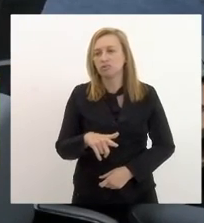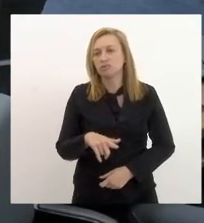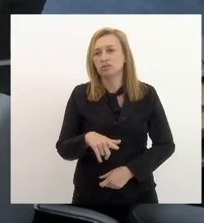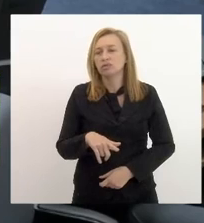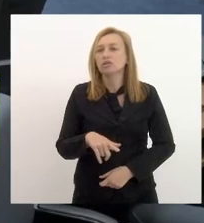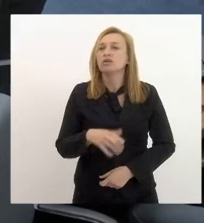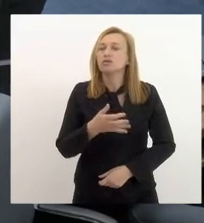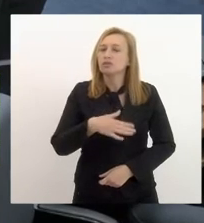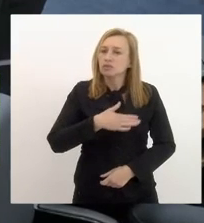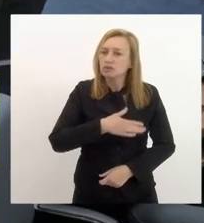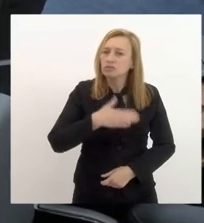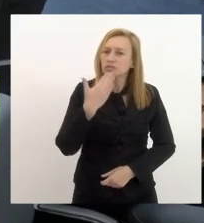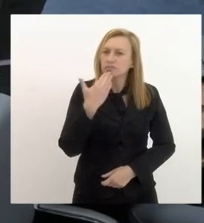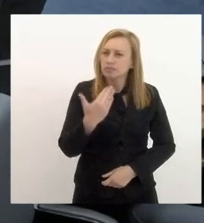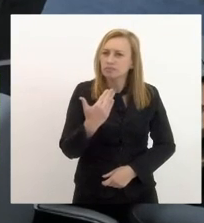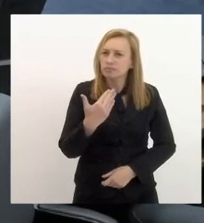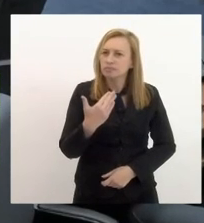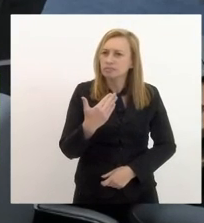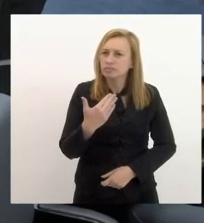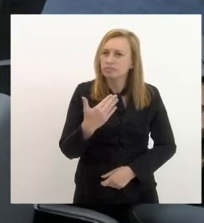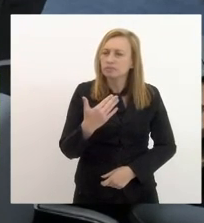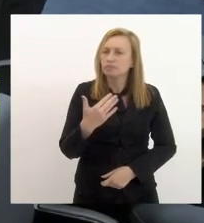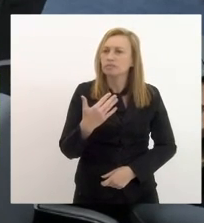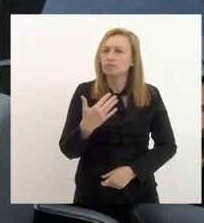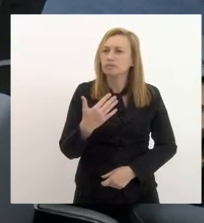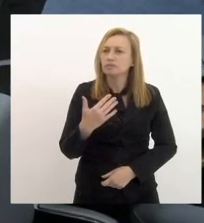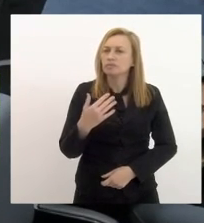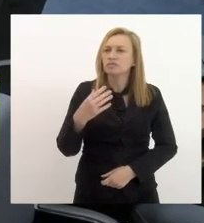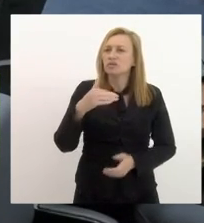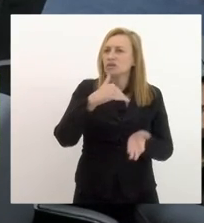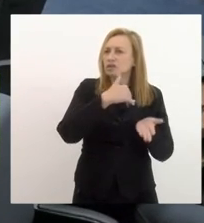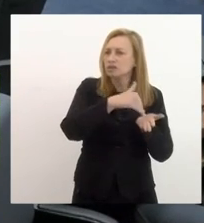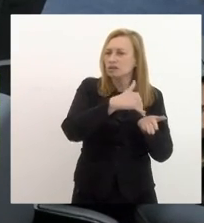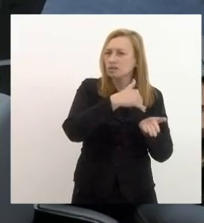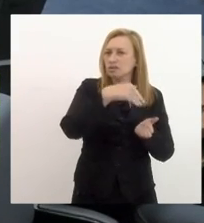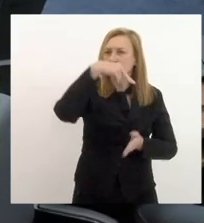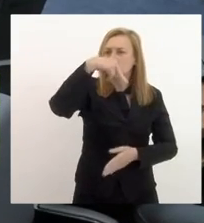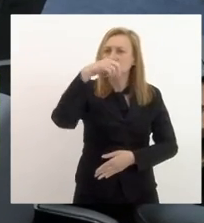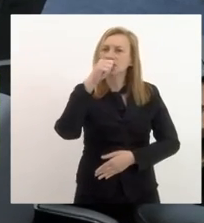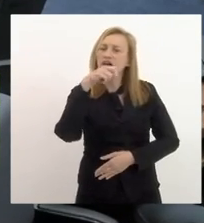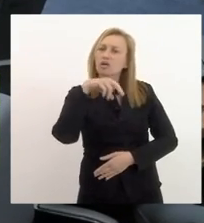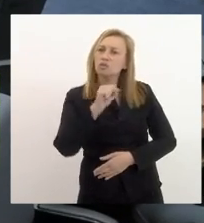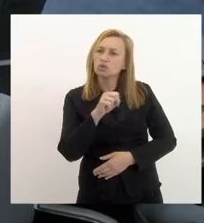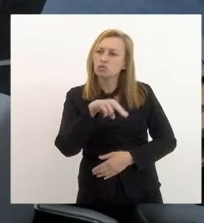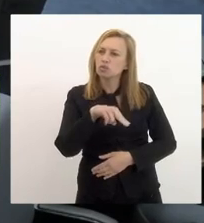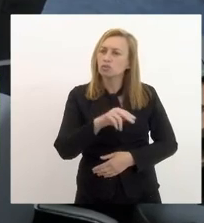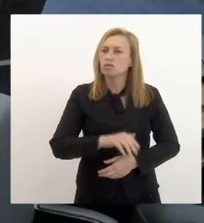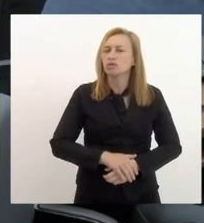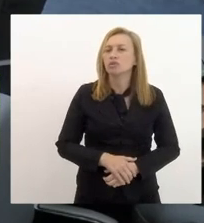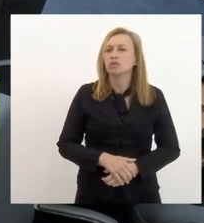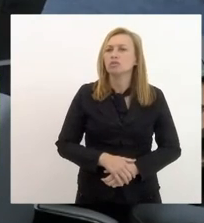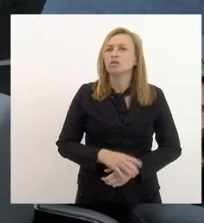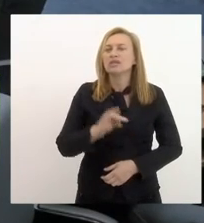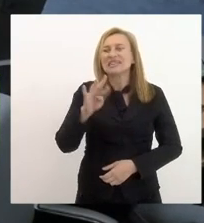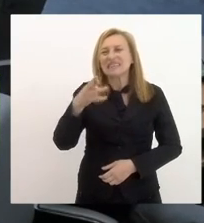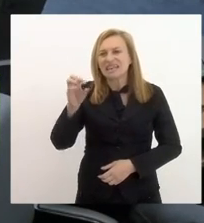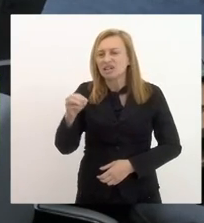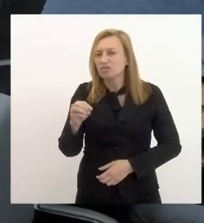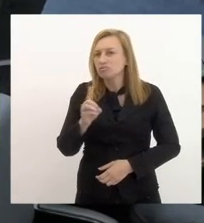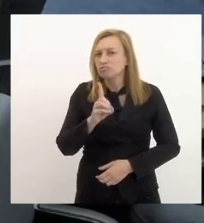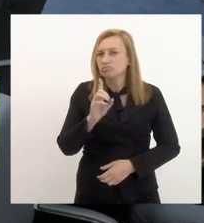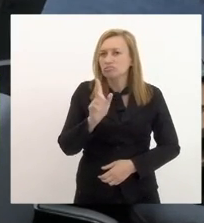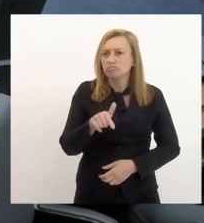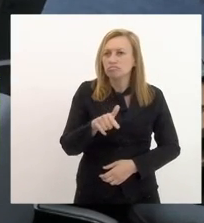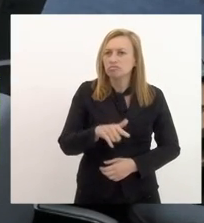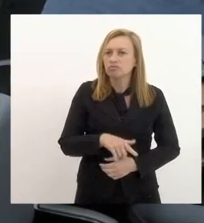eu gostaria de pedir a máxima vênia ao secretário Nelson Rocha porque o triénio ele